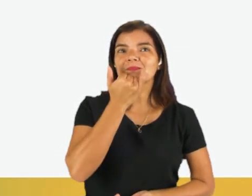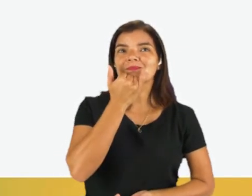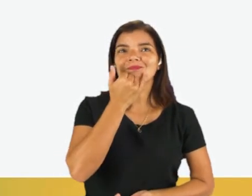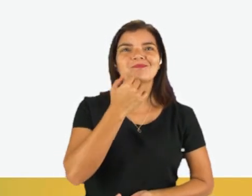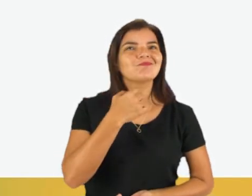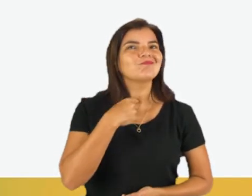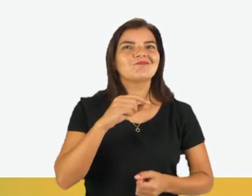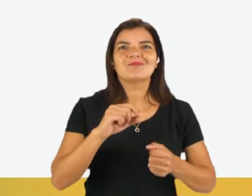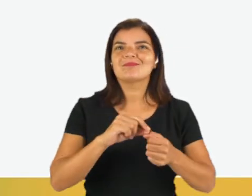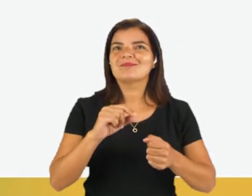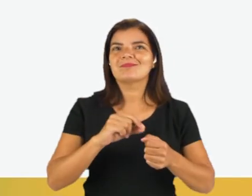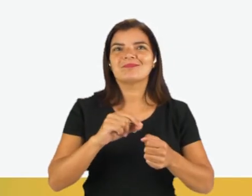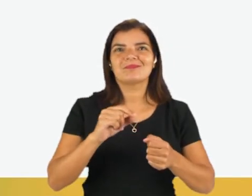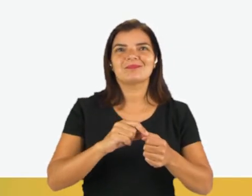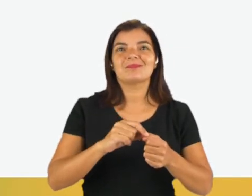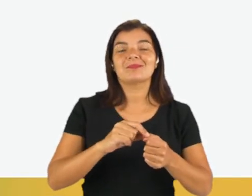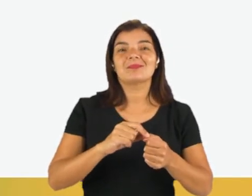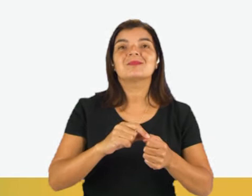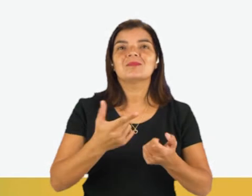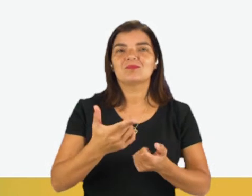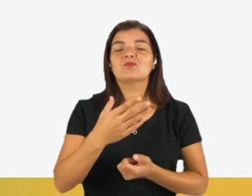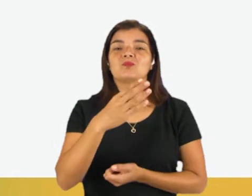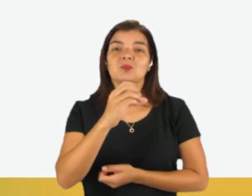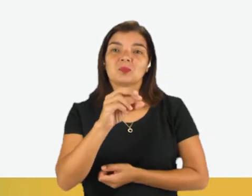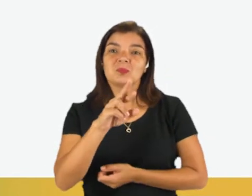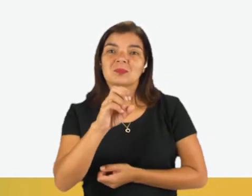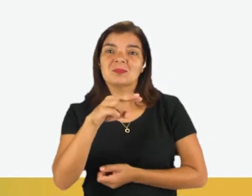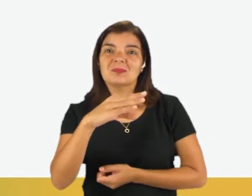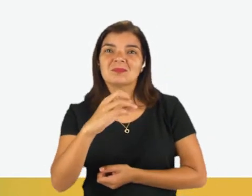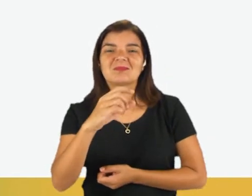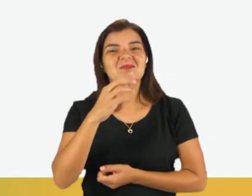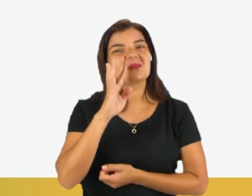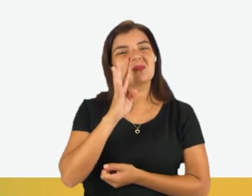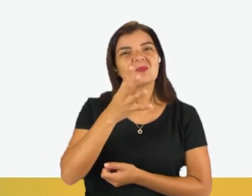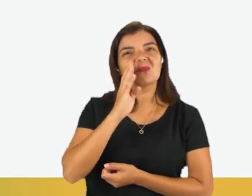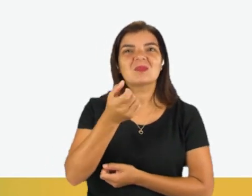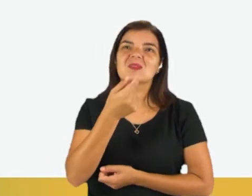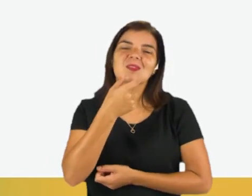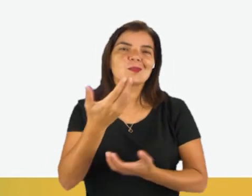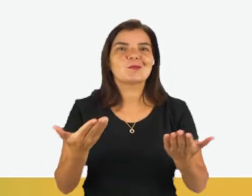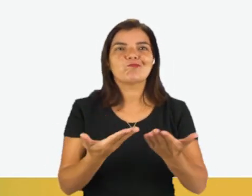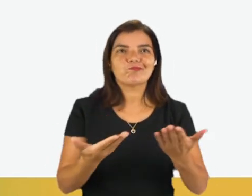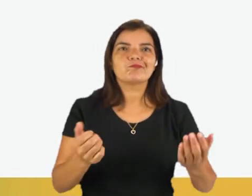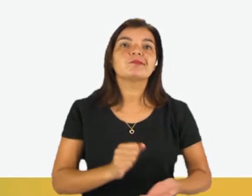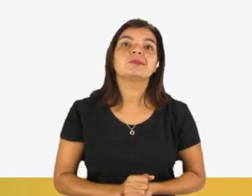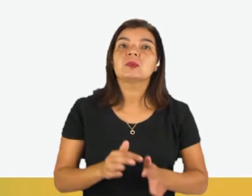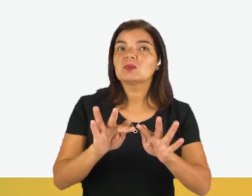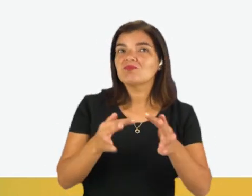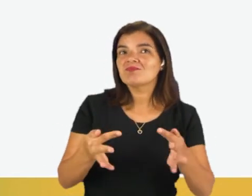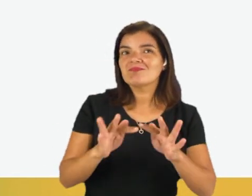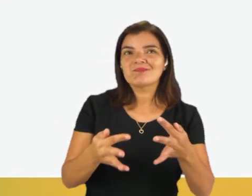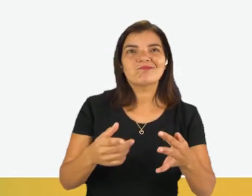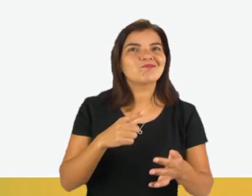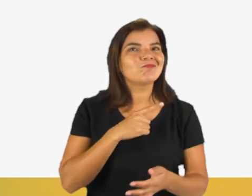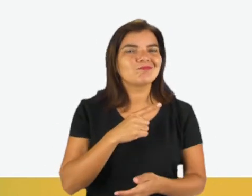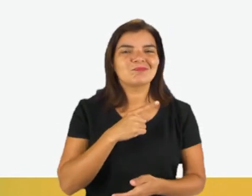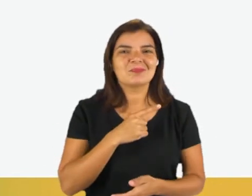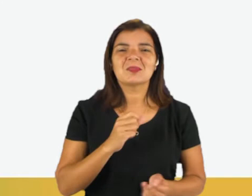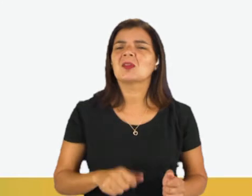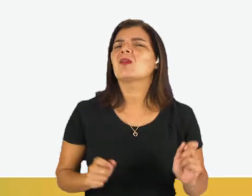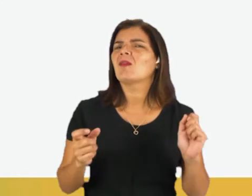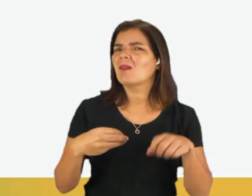Desculpem-me, mas não dá para fazer uma crônicazinha divertida hoje. Simplesmente não